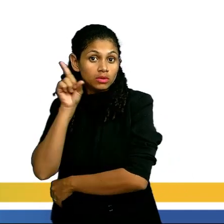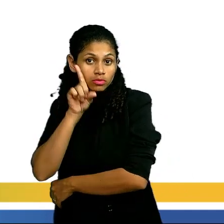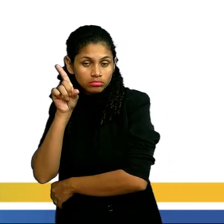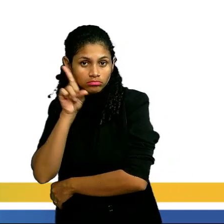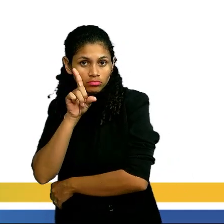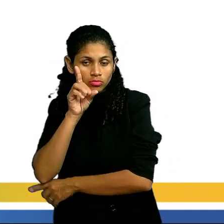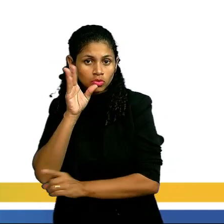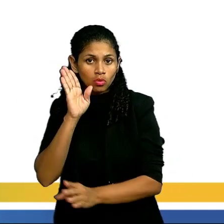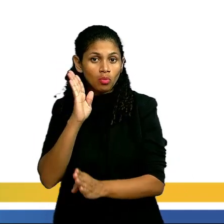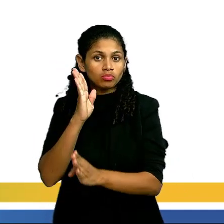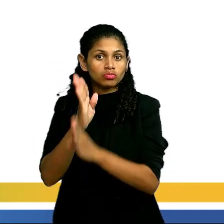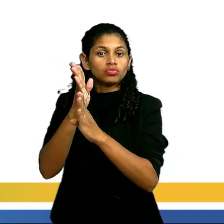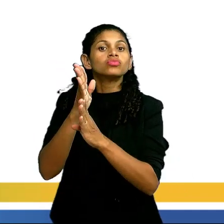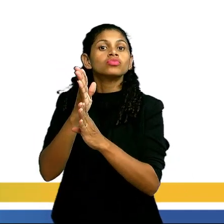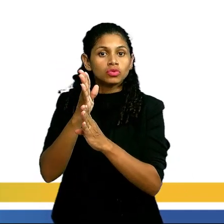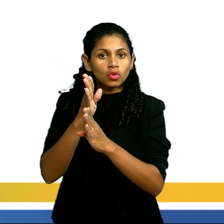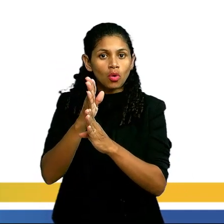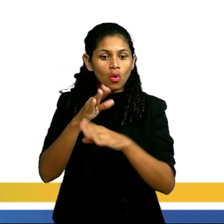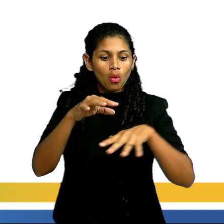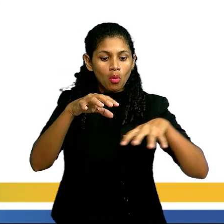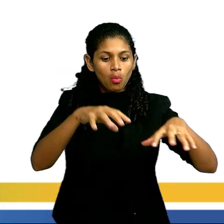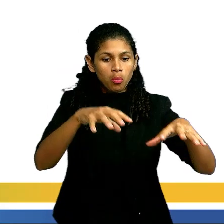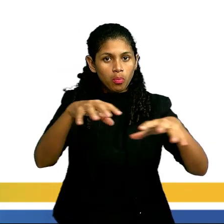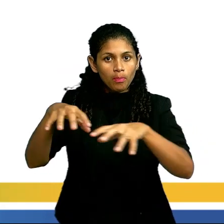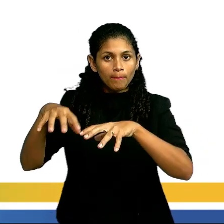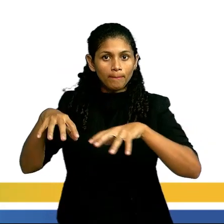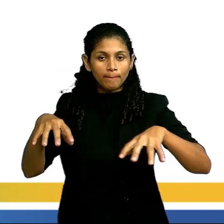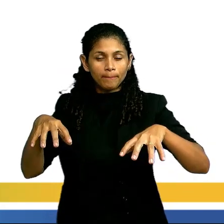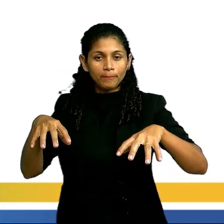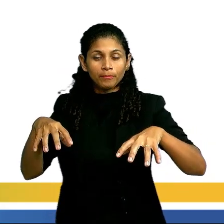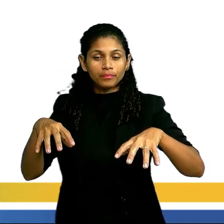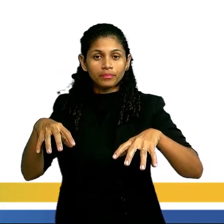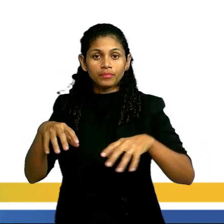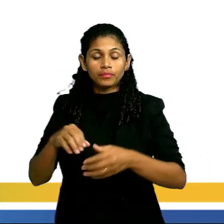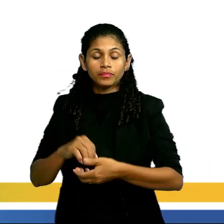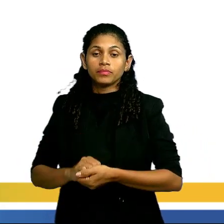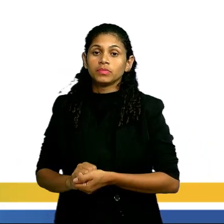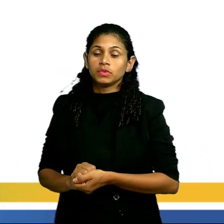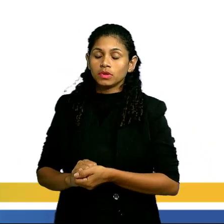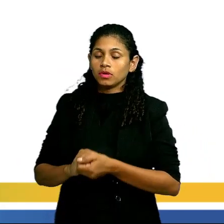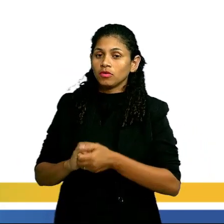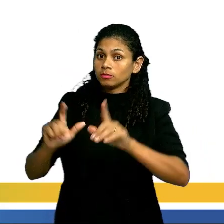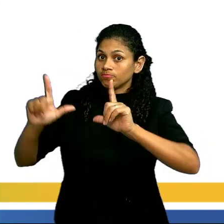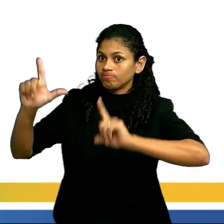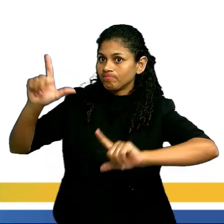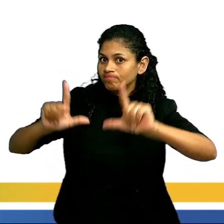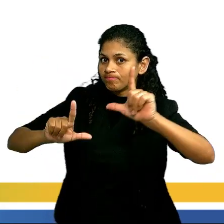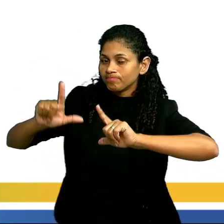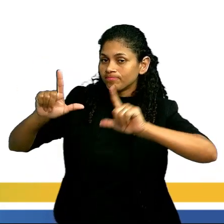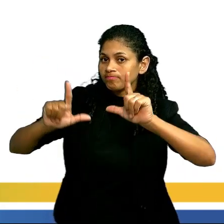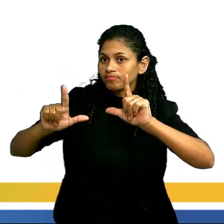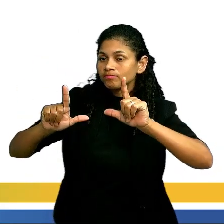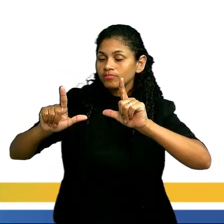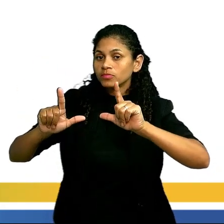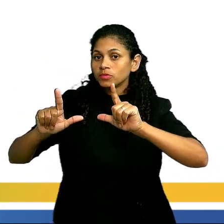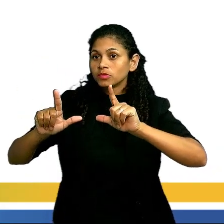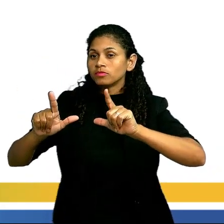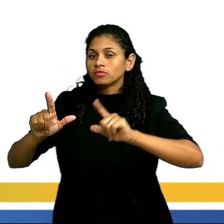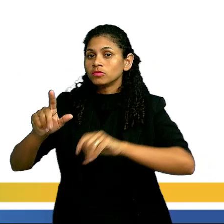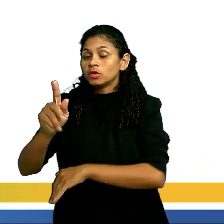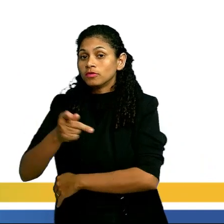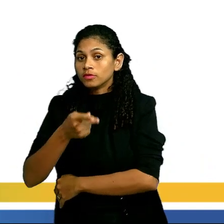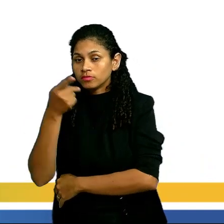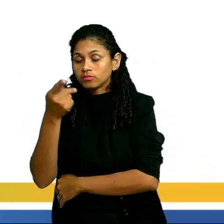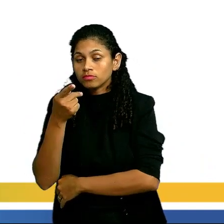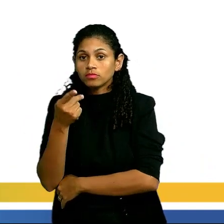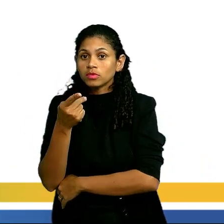esses mísseis e a iminência de uma terceira guerra mundial, ele foi na mídia e declarou, né, a possibilidade da